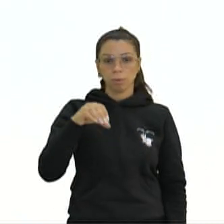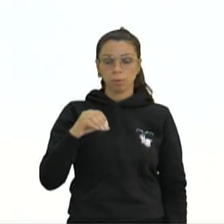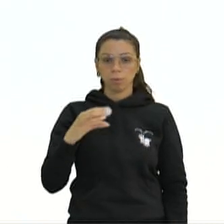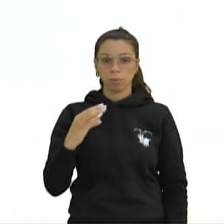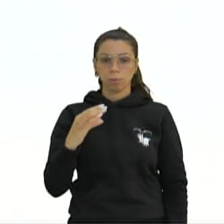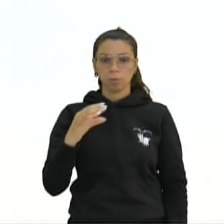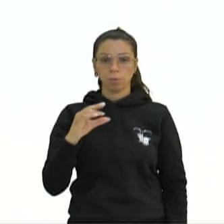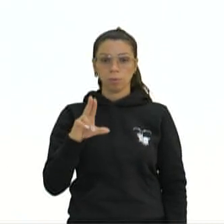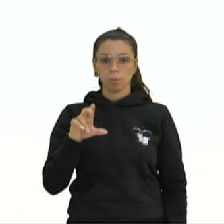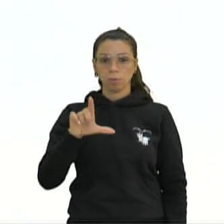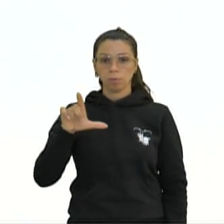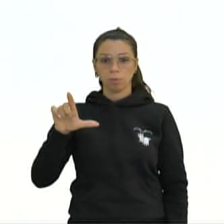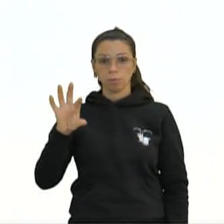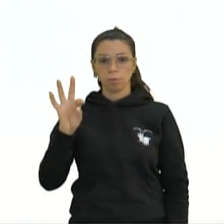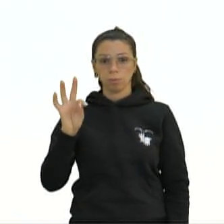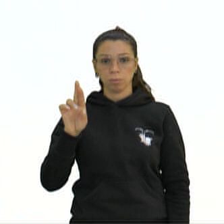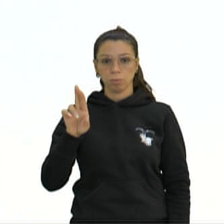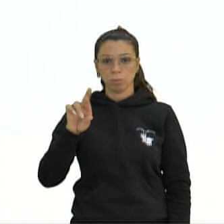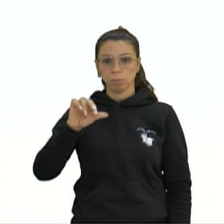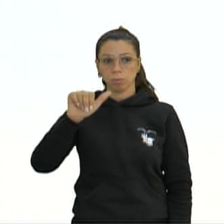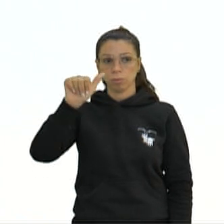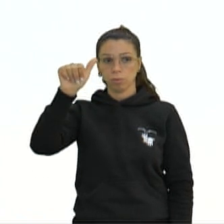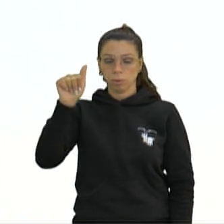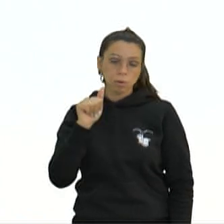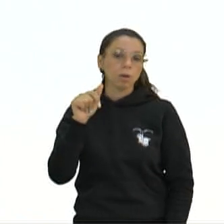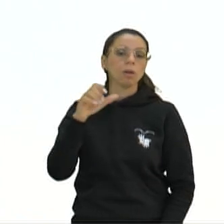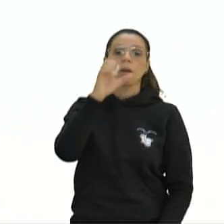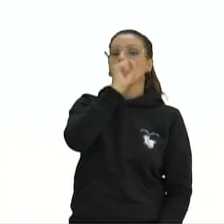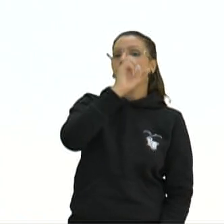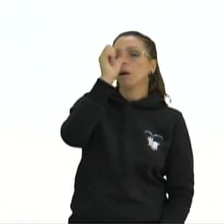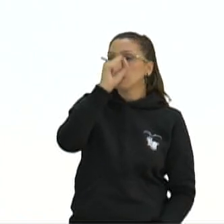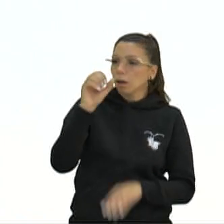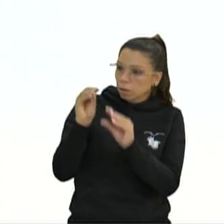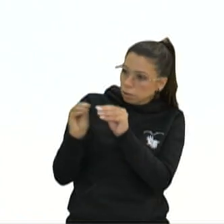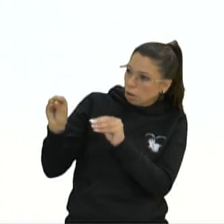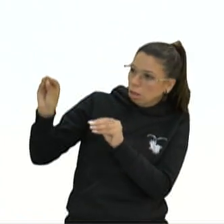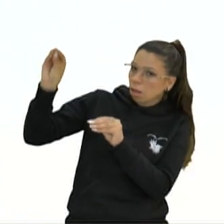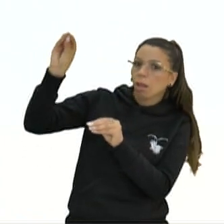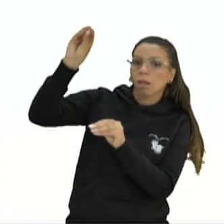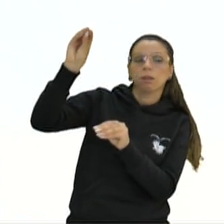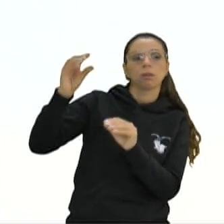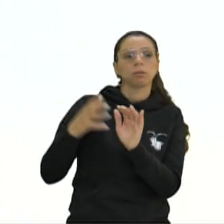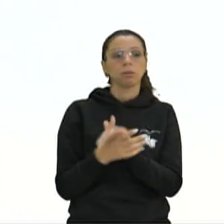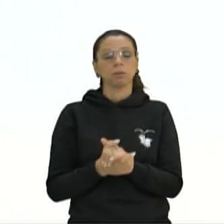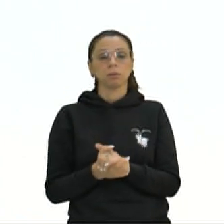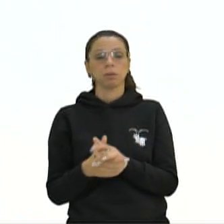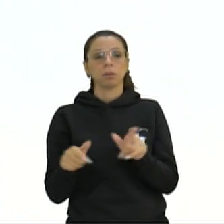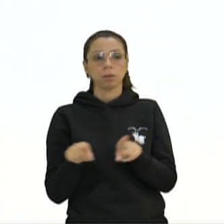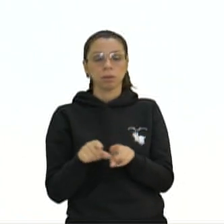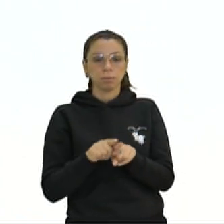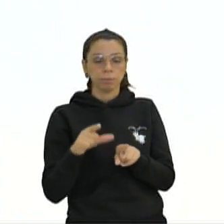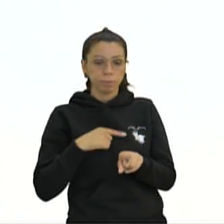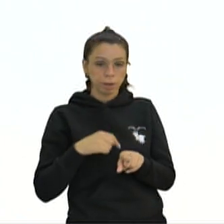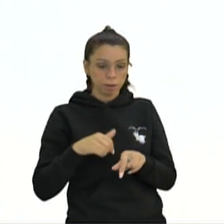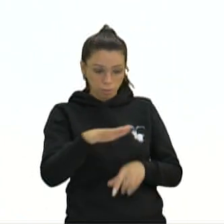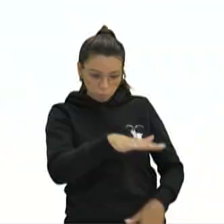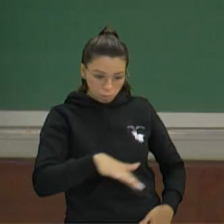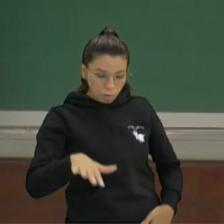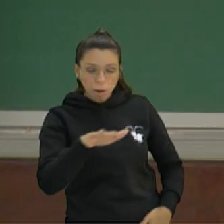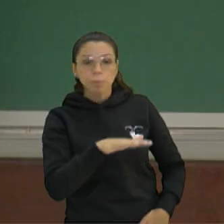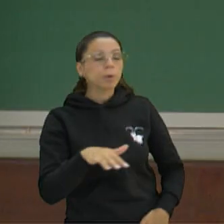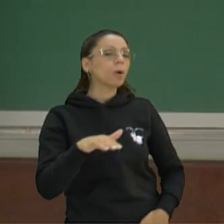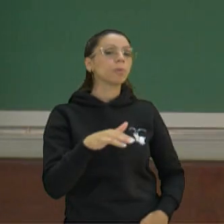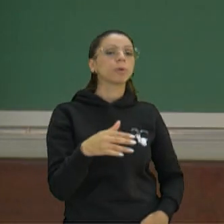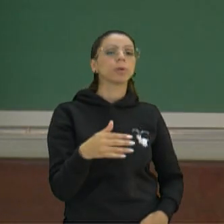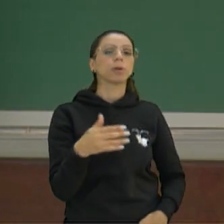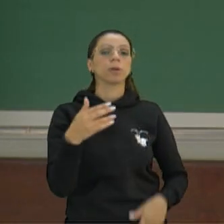nessa região aqui, né? Esse laranja, nós vamos ter a monocultura. Pastagens. Nessa região,